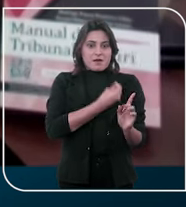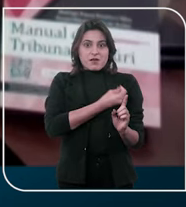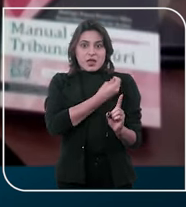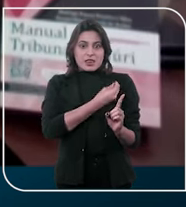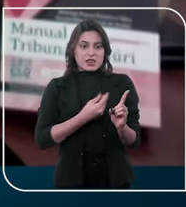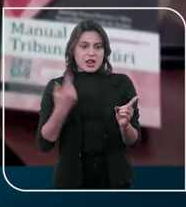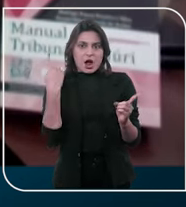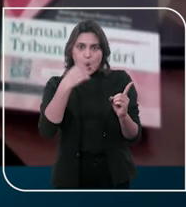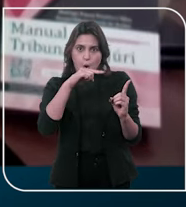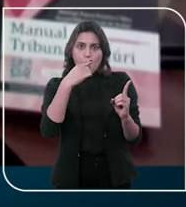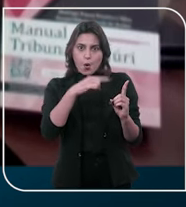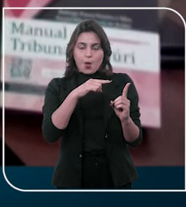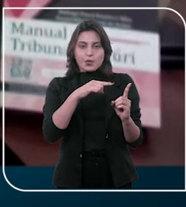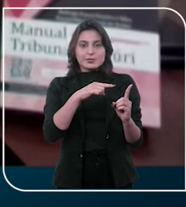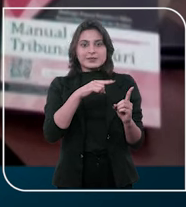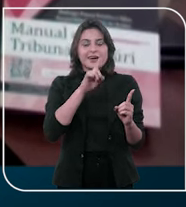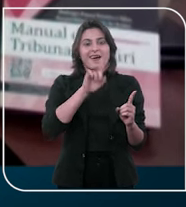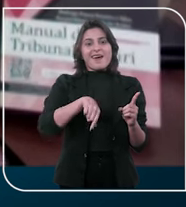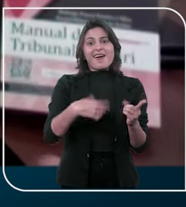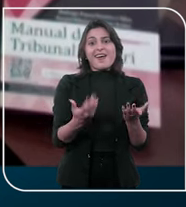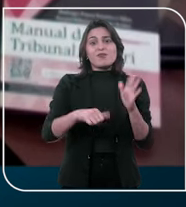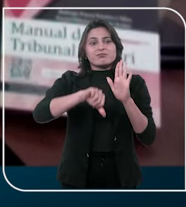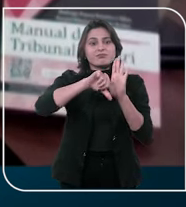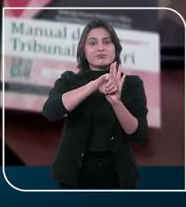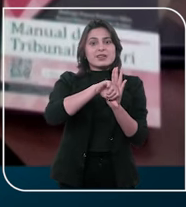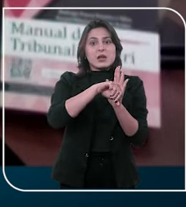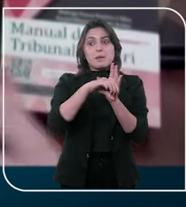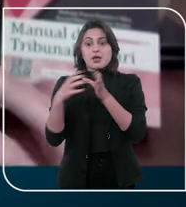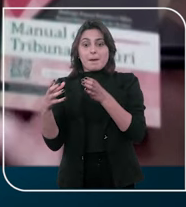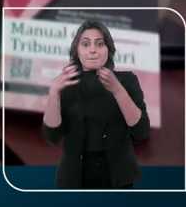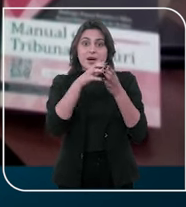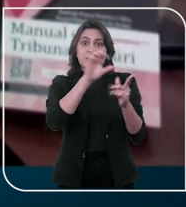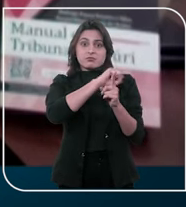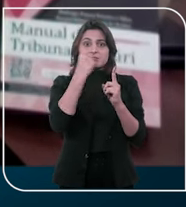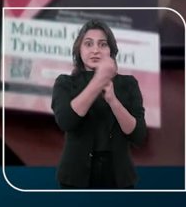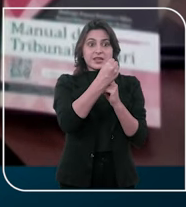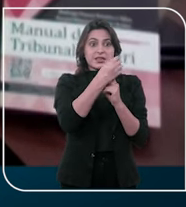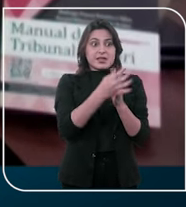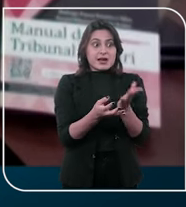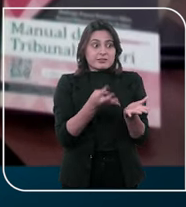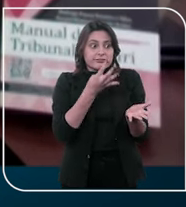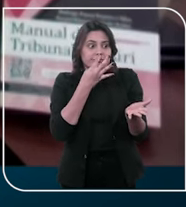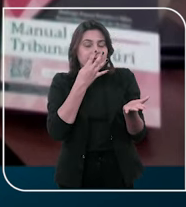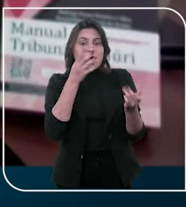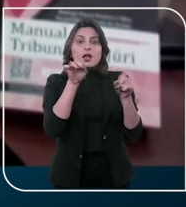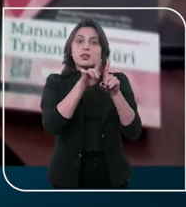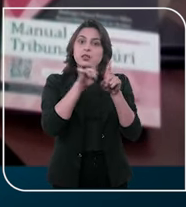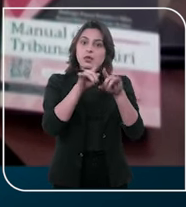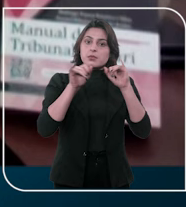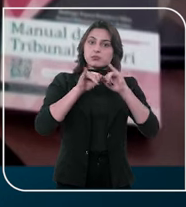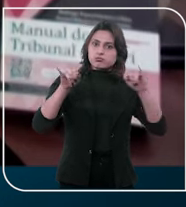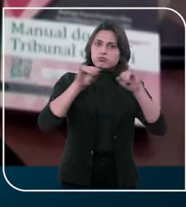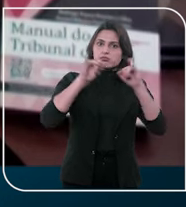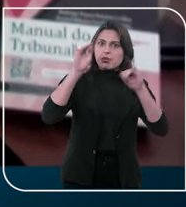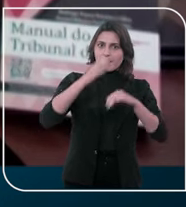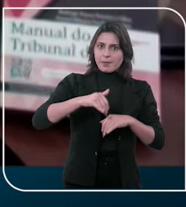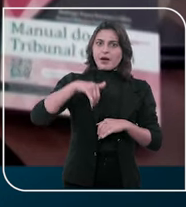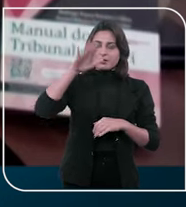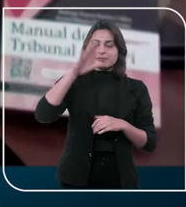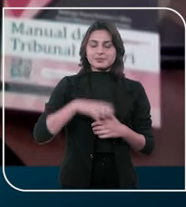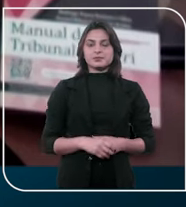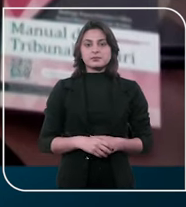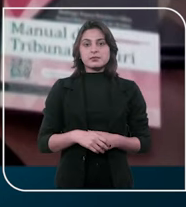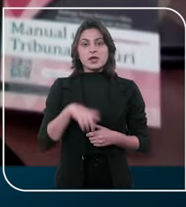a sociedade um maior interesse e para a imprensa aquela divulgação maior, esses crimes, quando